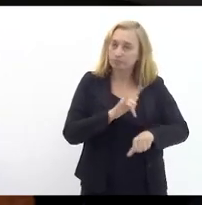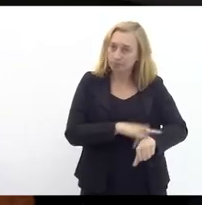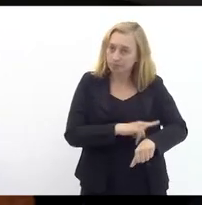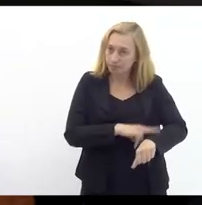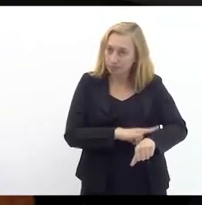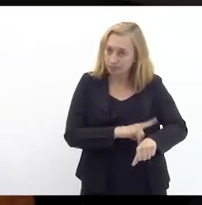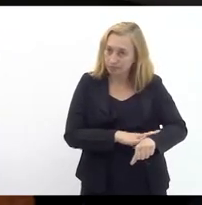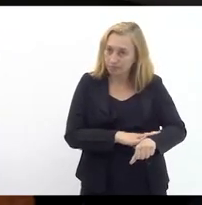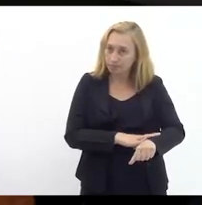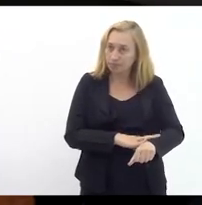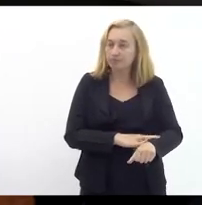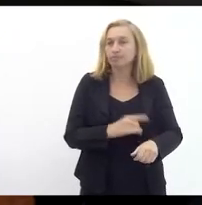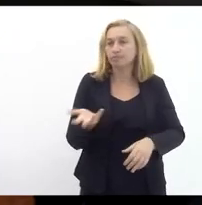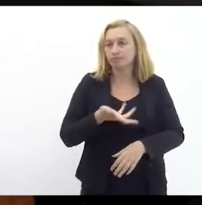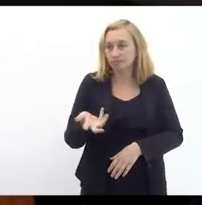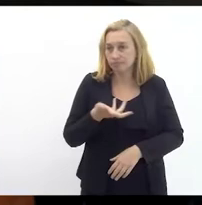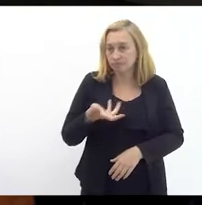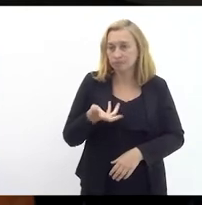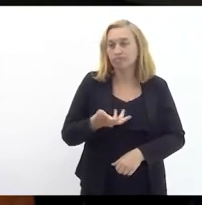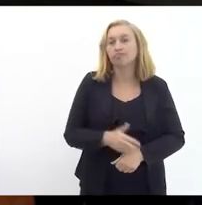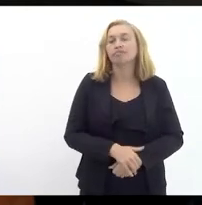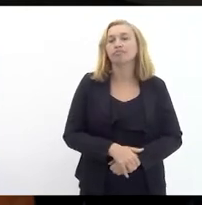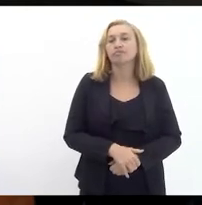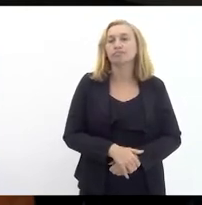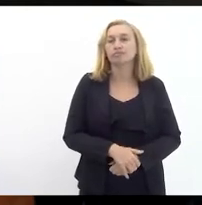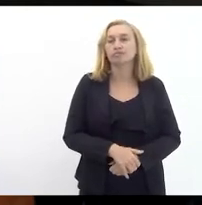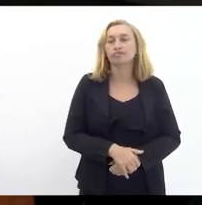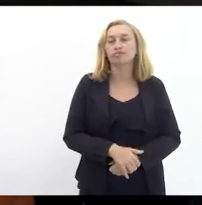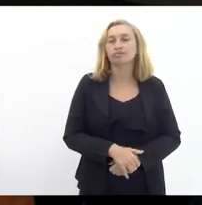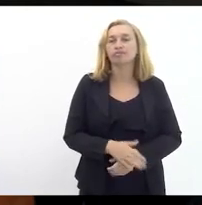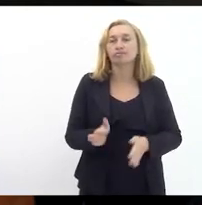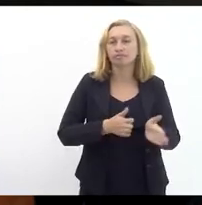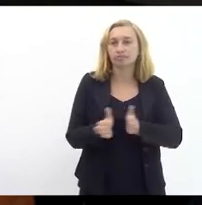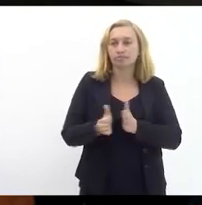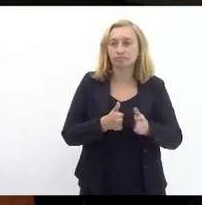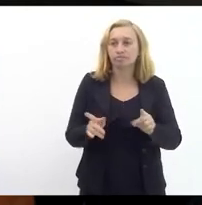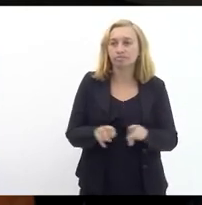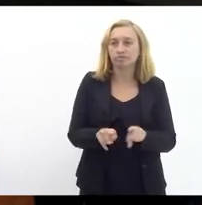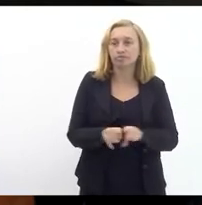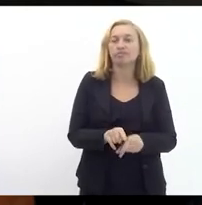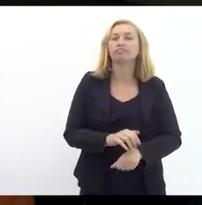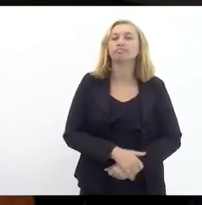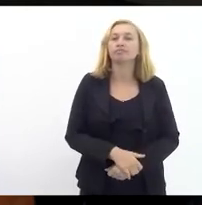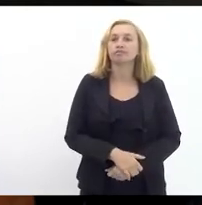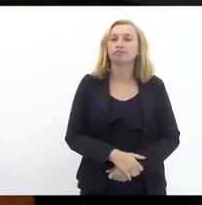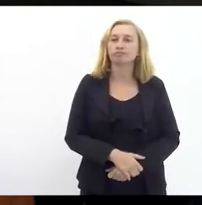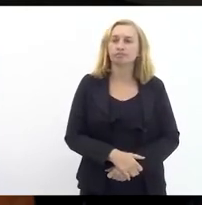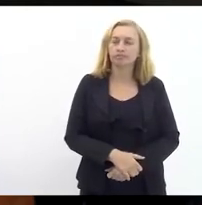e eventualmente acelerar esse processo da acessibilidade.